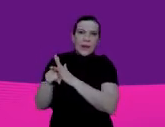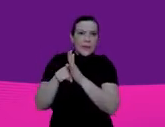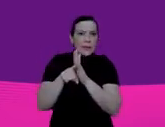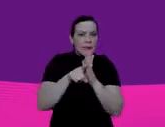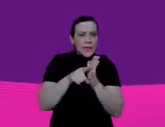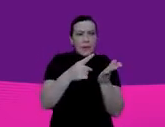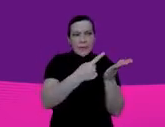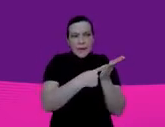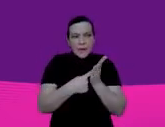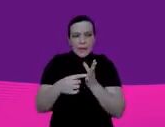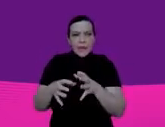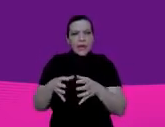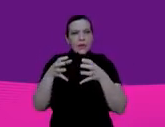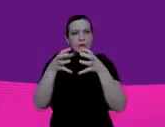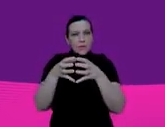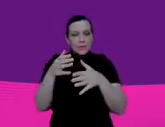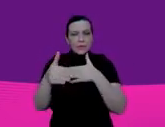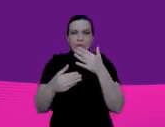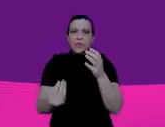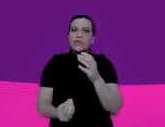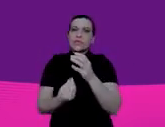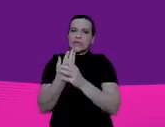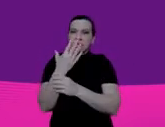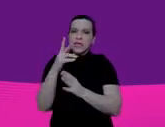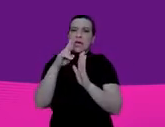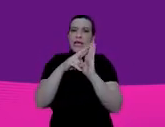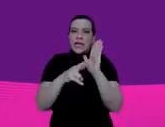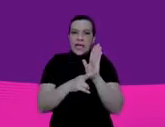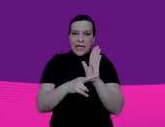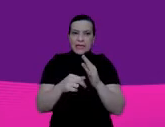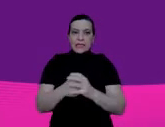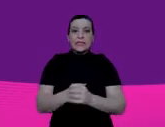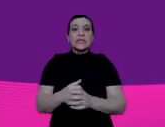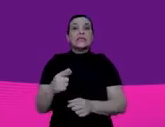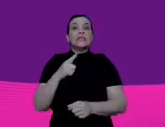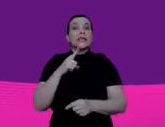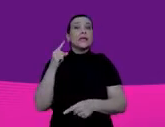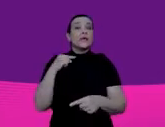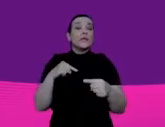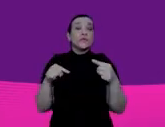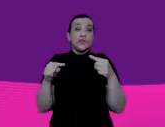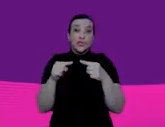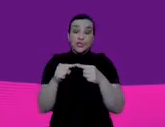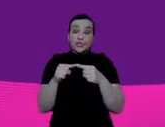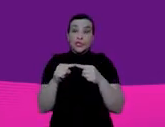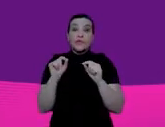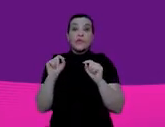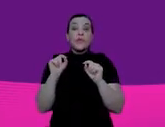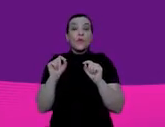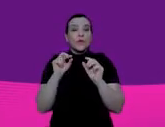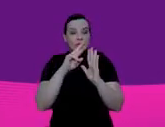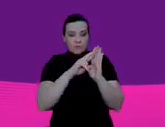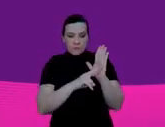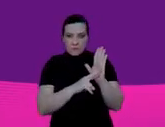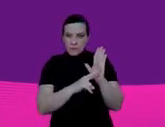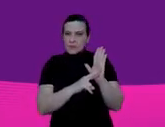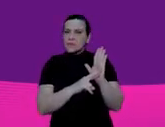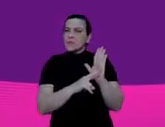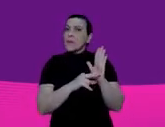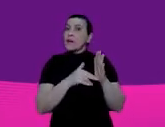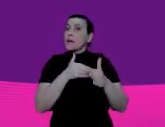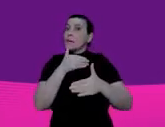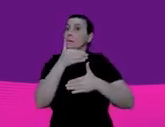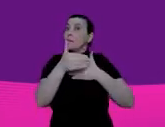esse desenvolvimento do protocolo de cefaleia. A gente tem o objetivo com esse protocolo de desenvolver processos estruturados